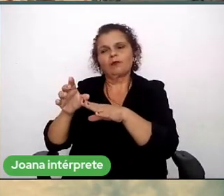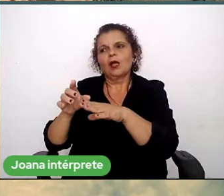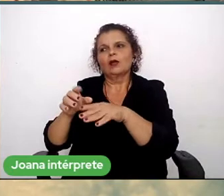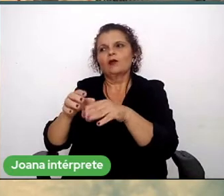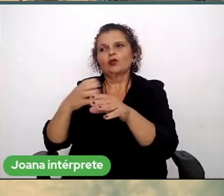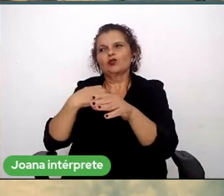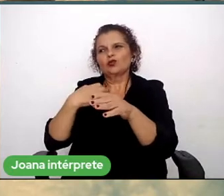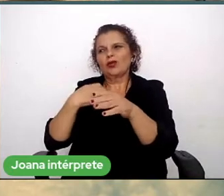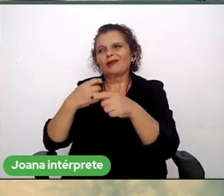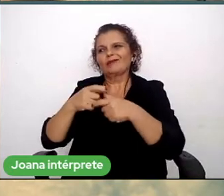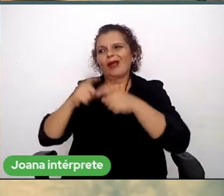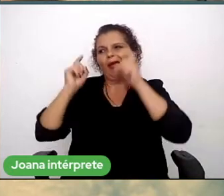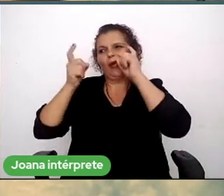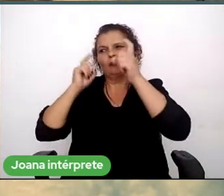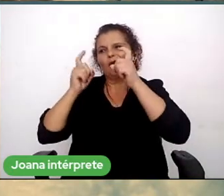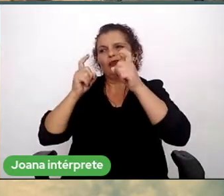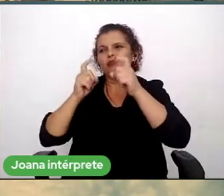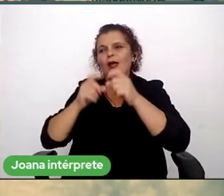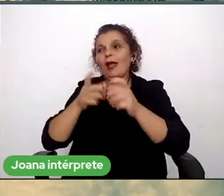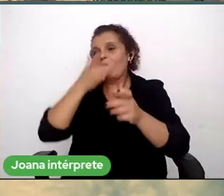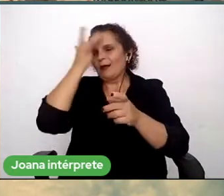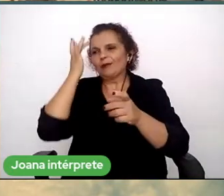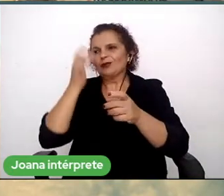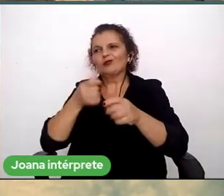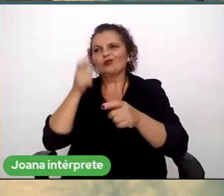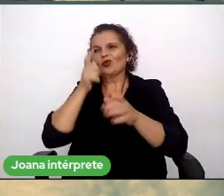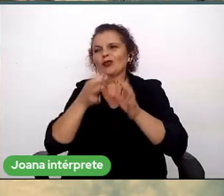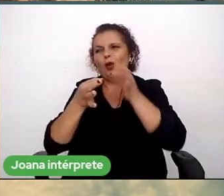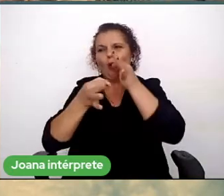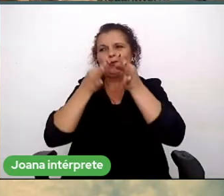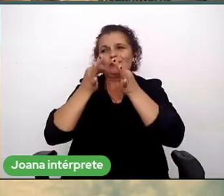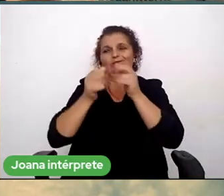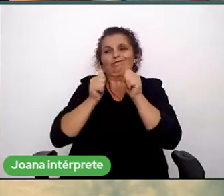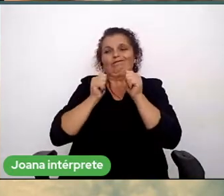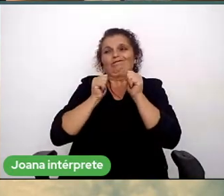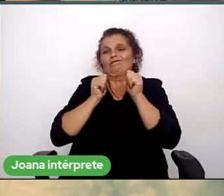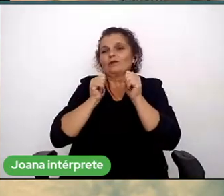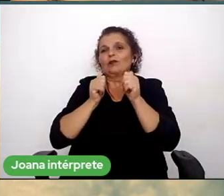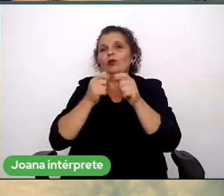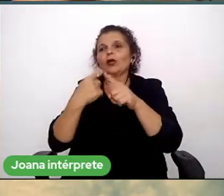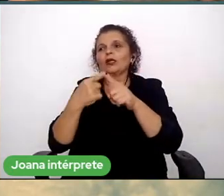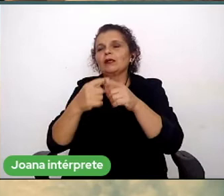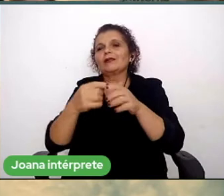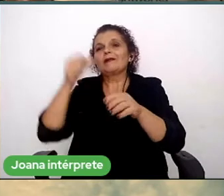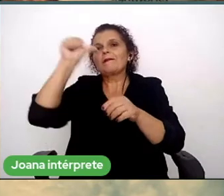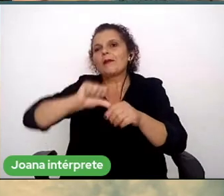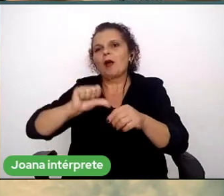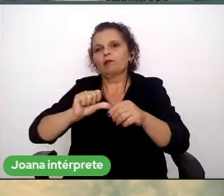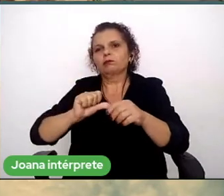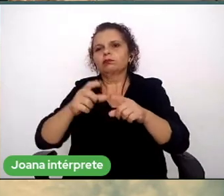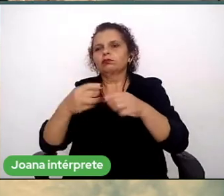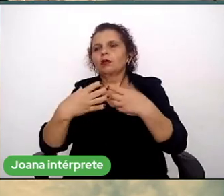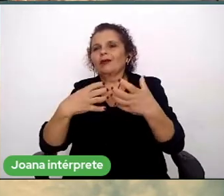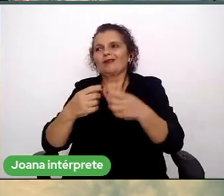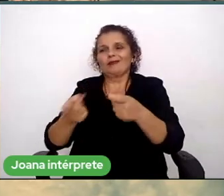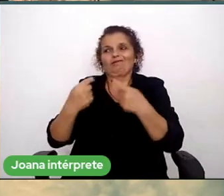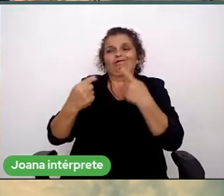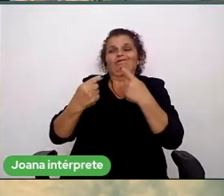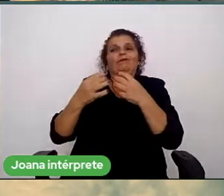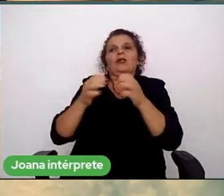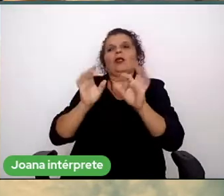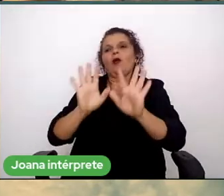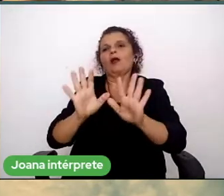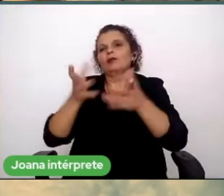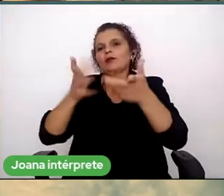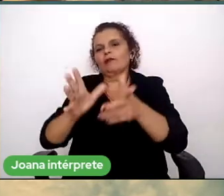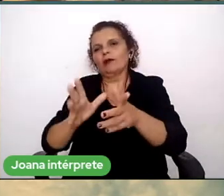se comportando de uma maneira em reunião que as pessoas estão falando cada vez menos porque elas são se sentido se sentindo até você tá malhando intimidados pela maneira como